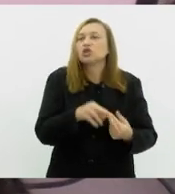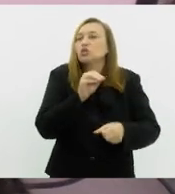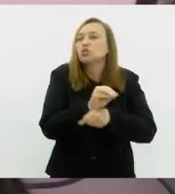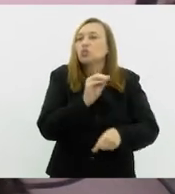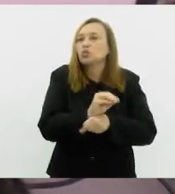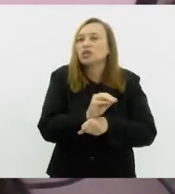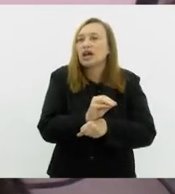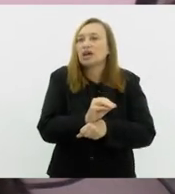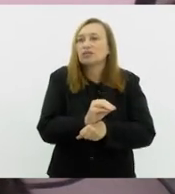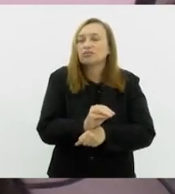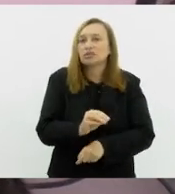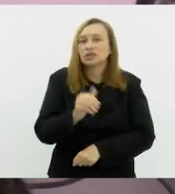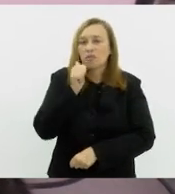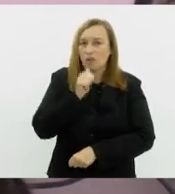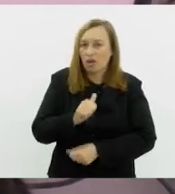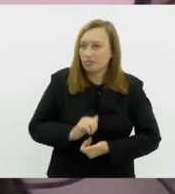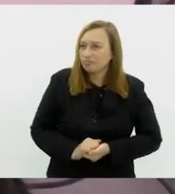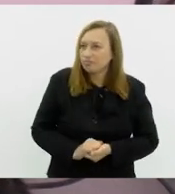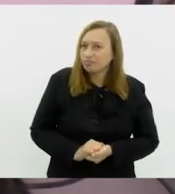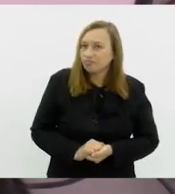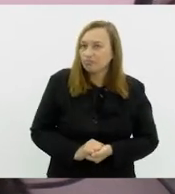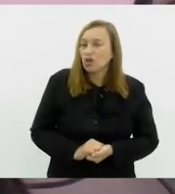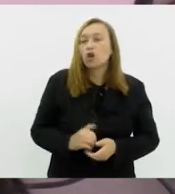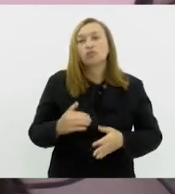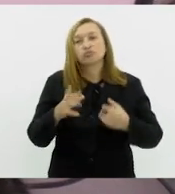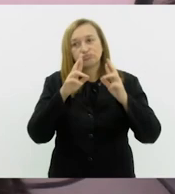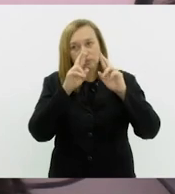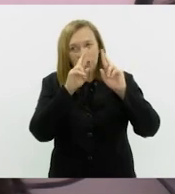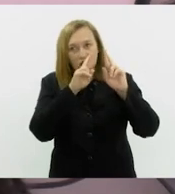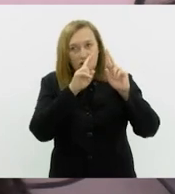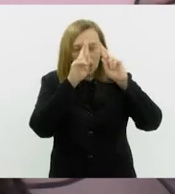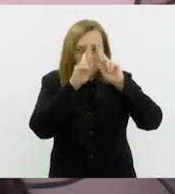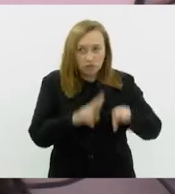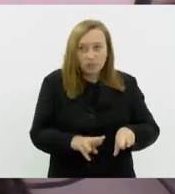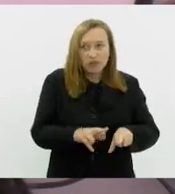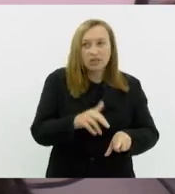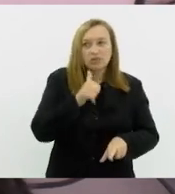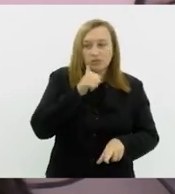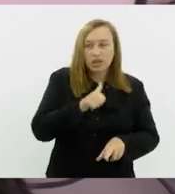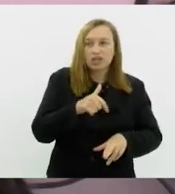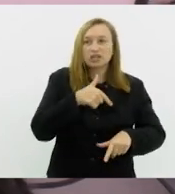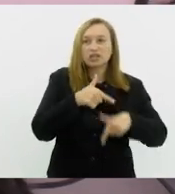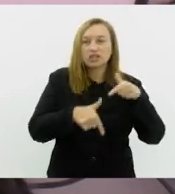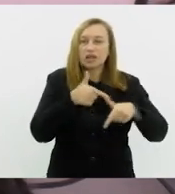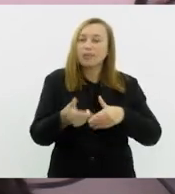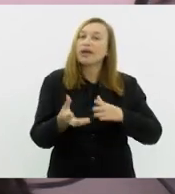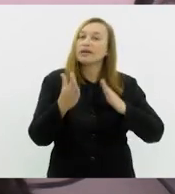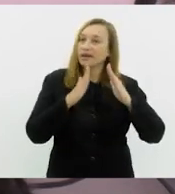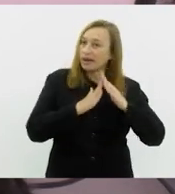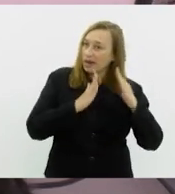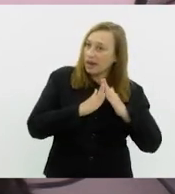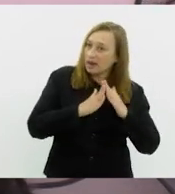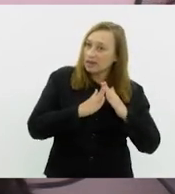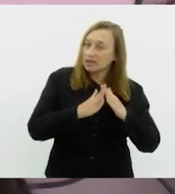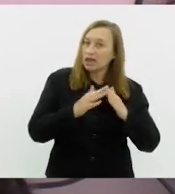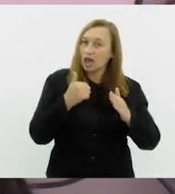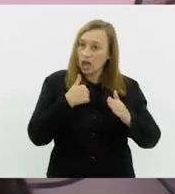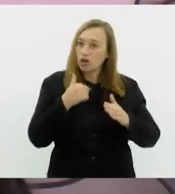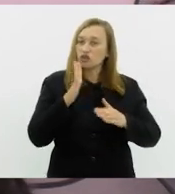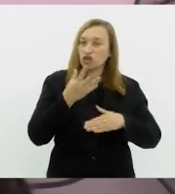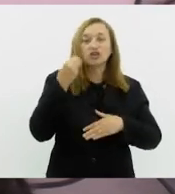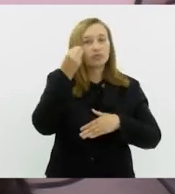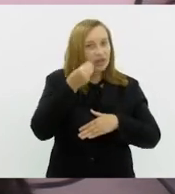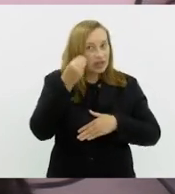cuidado sobre a mulher. Né? Com todo respeito às trabalhadoras domésticas, e é desse lugar que eu venho, e é desse lugar que também posso